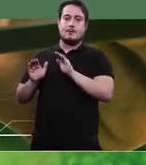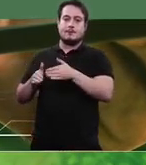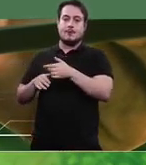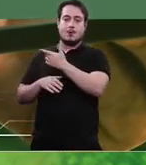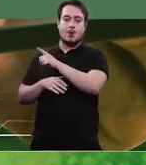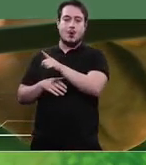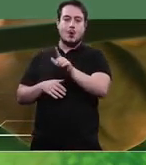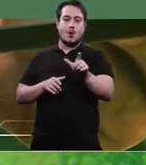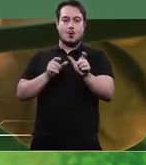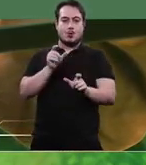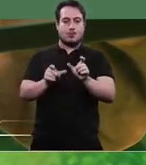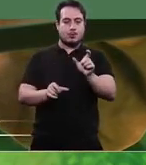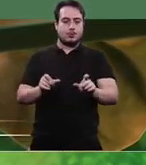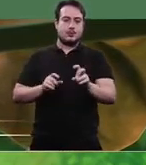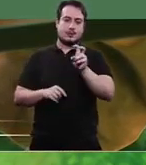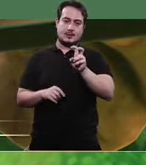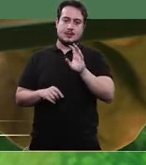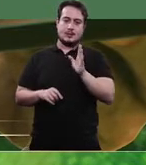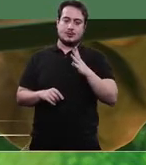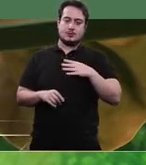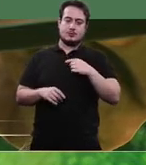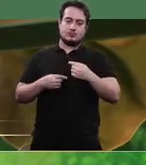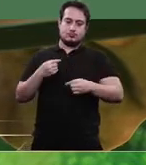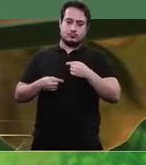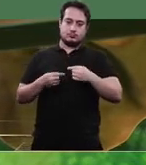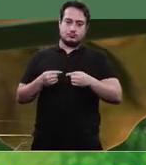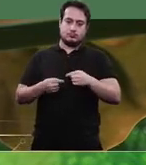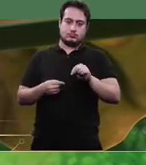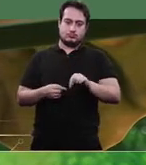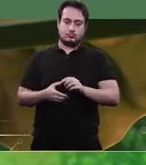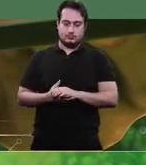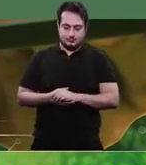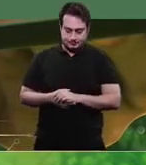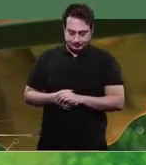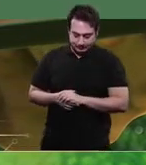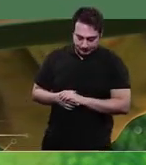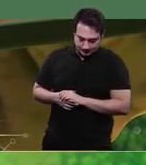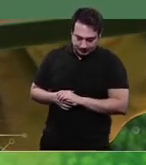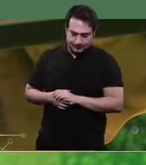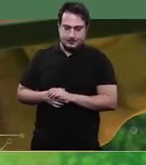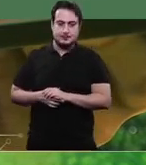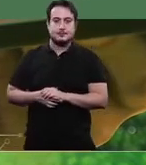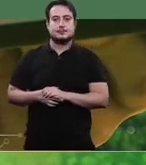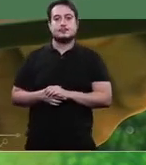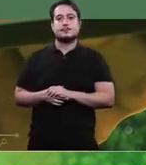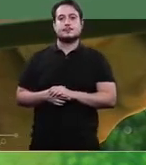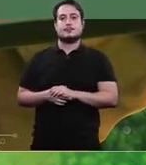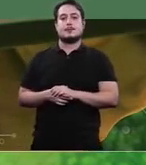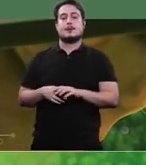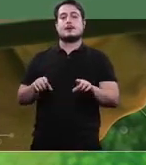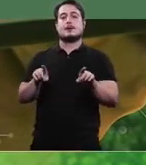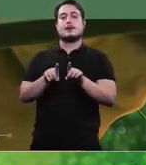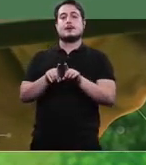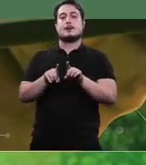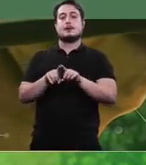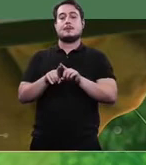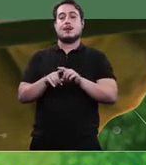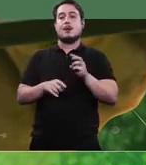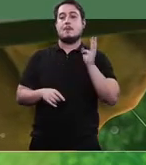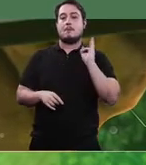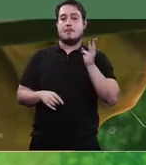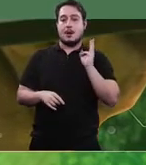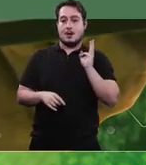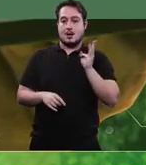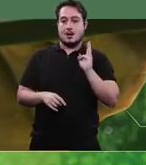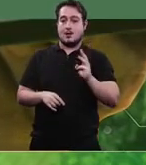outros produtos que não esses 5 que a gente sabe que lideram a pauta de exportação da região. E no Maranhão